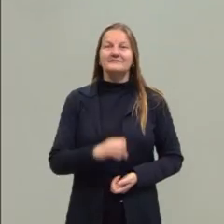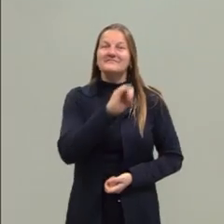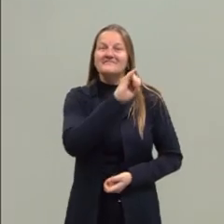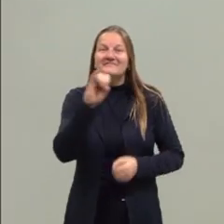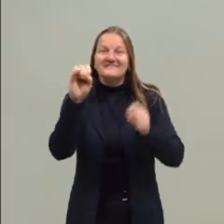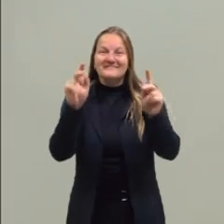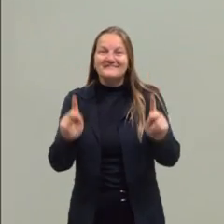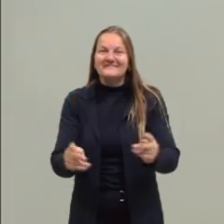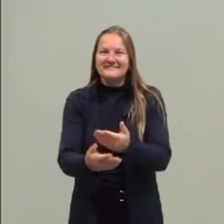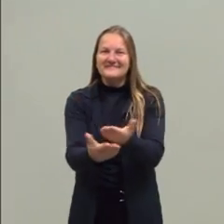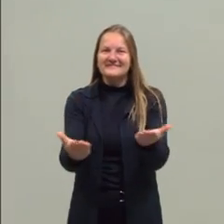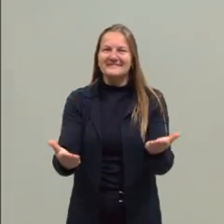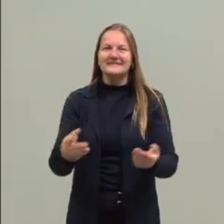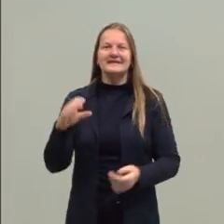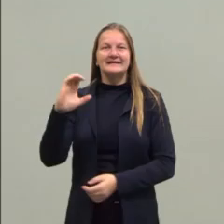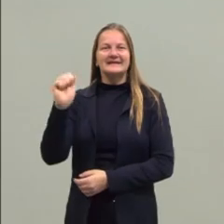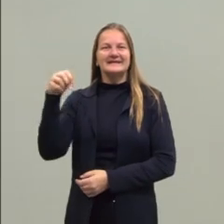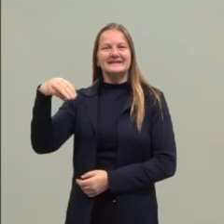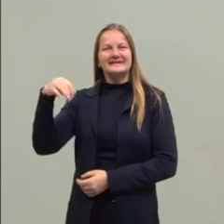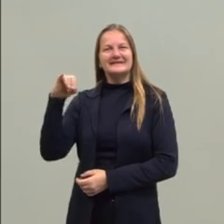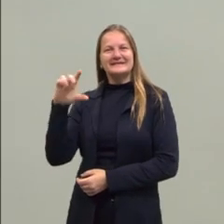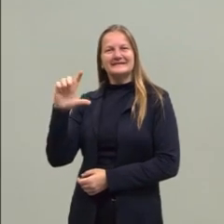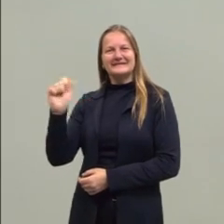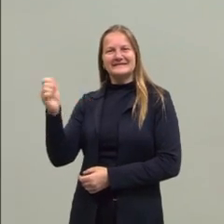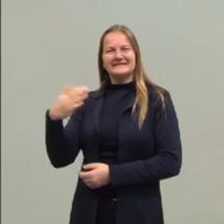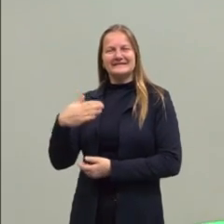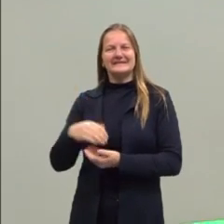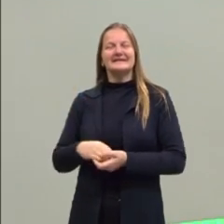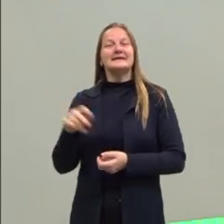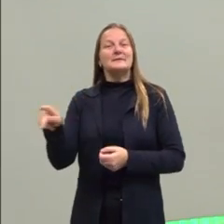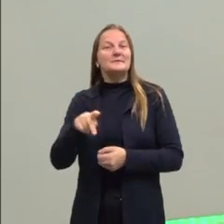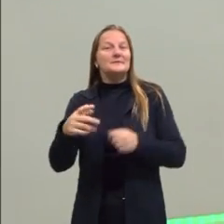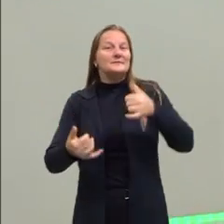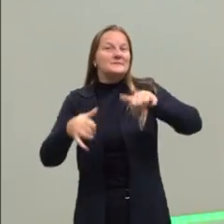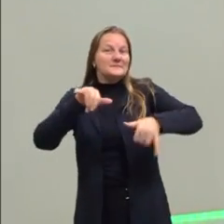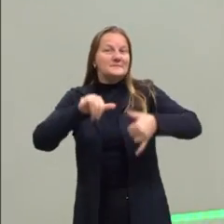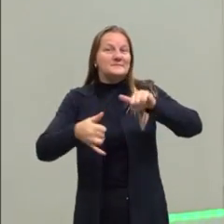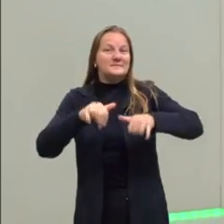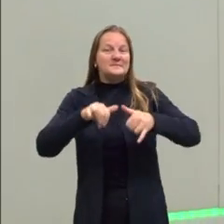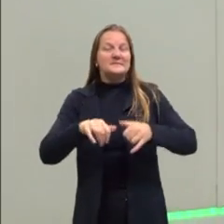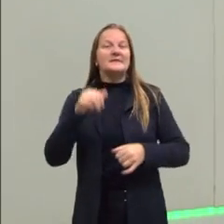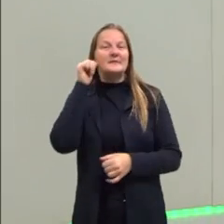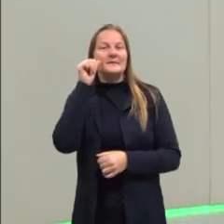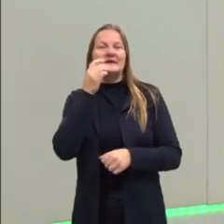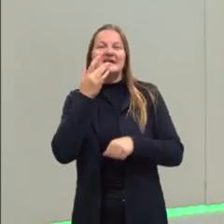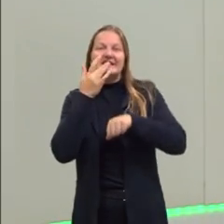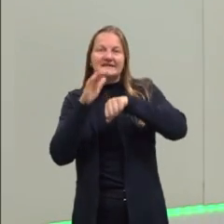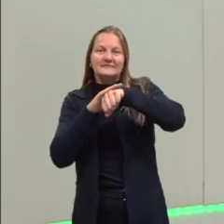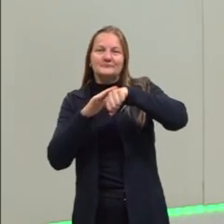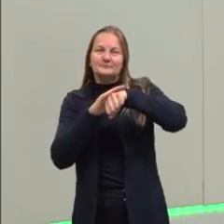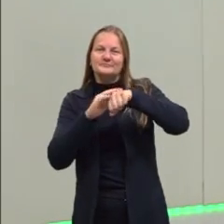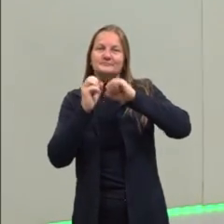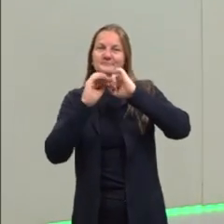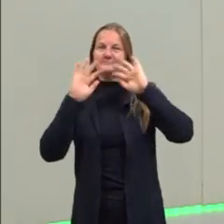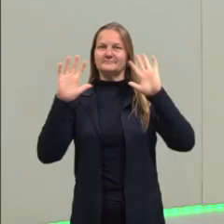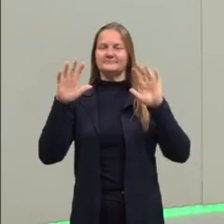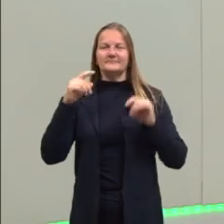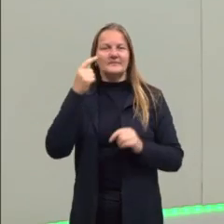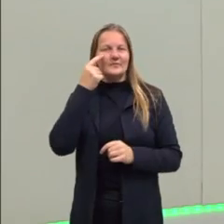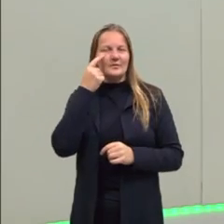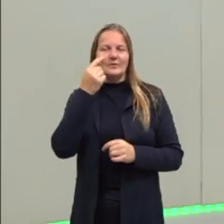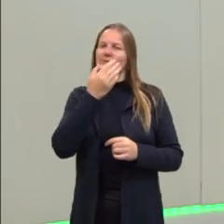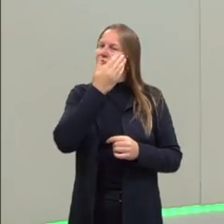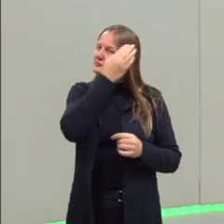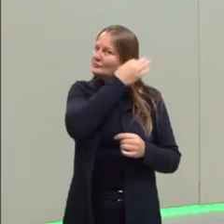Olá pessoal eu sou professora Camila grandini sua professora de química dou uma mulher branca de pele clara olhos